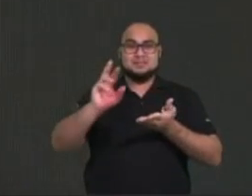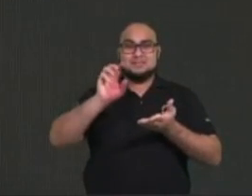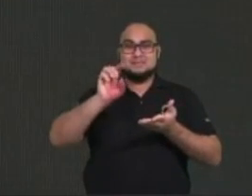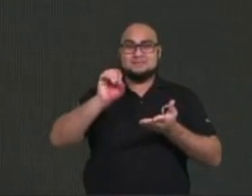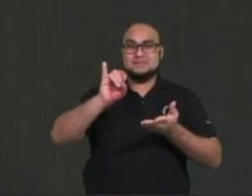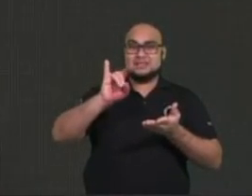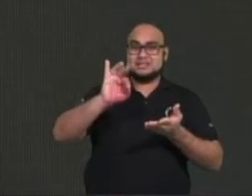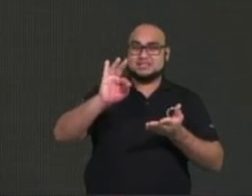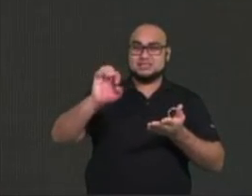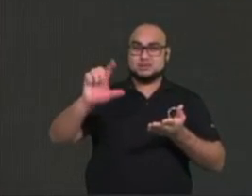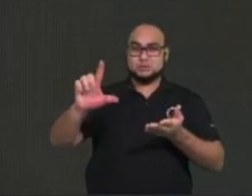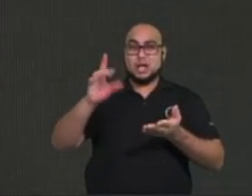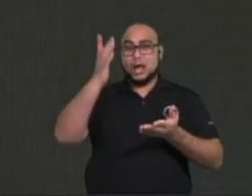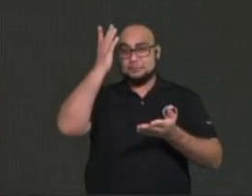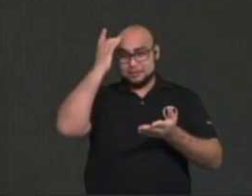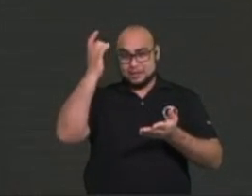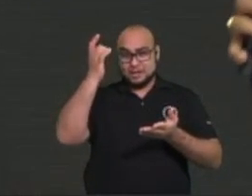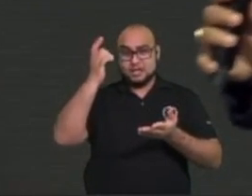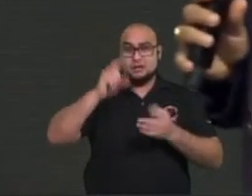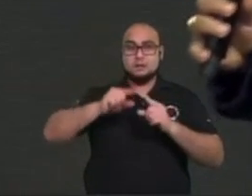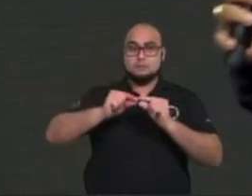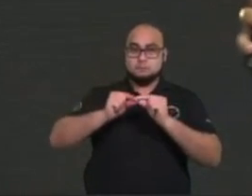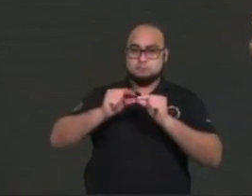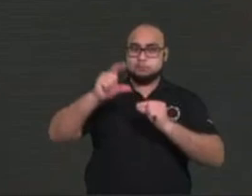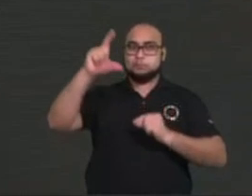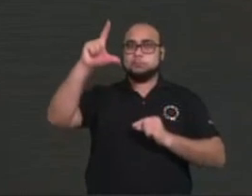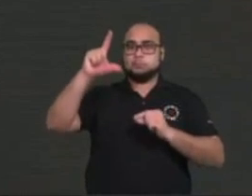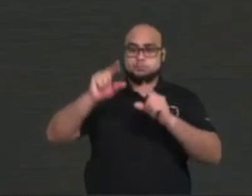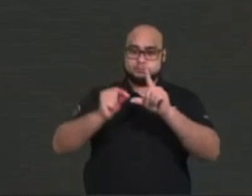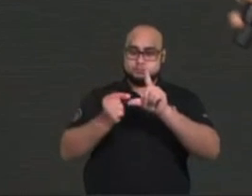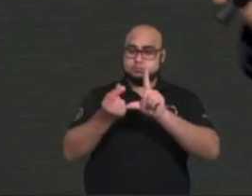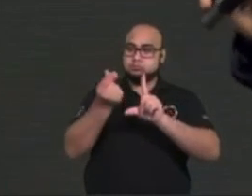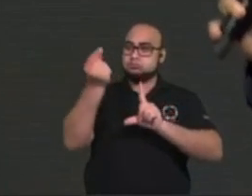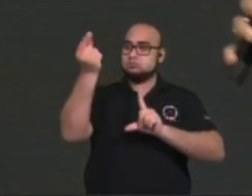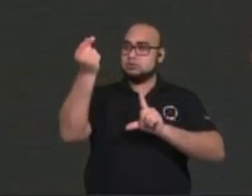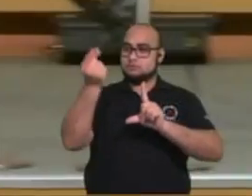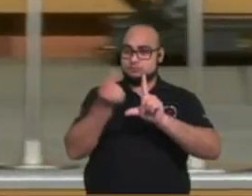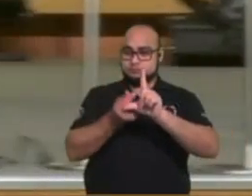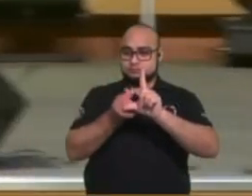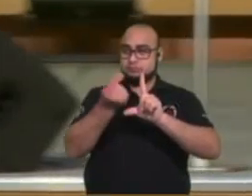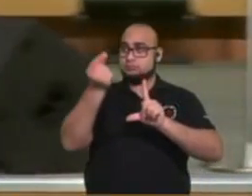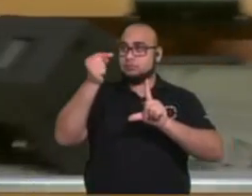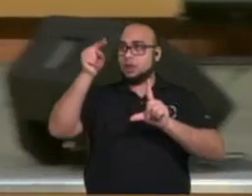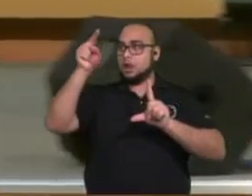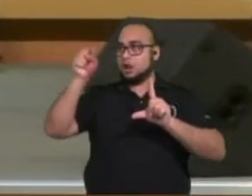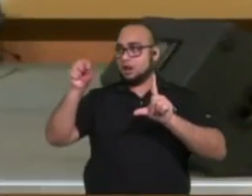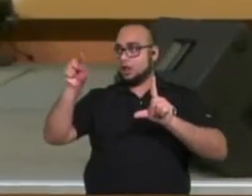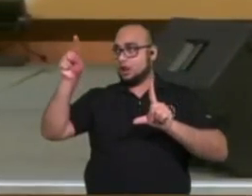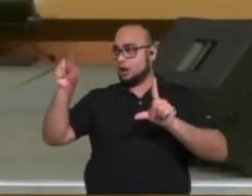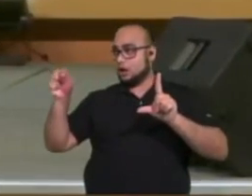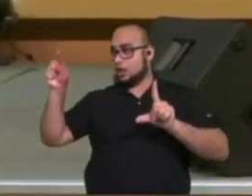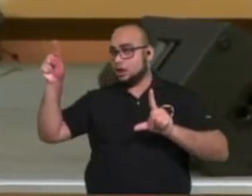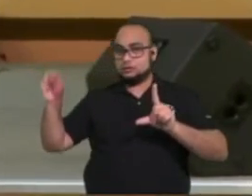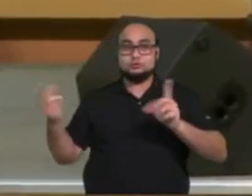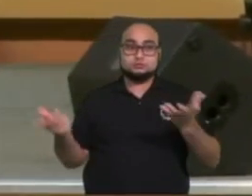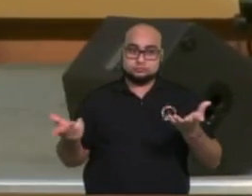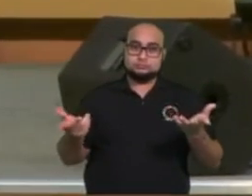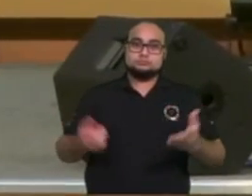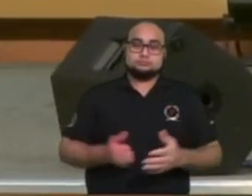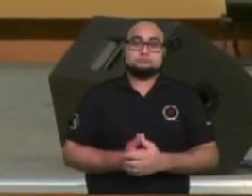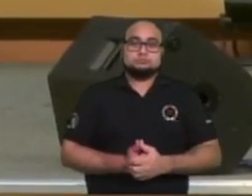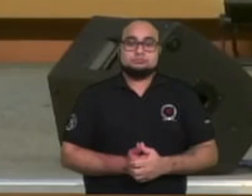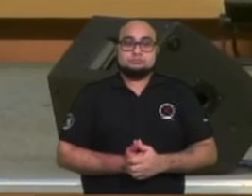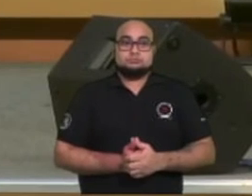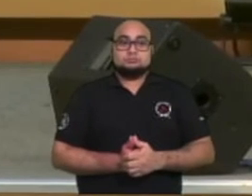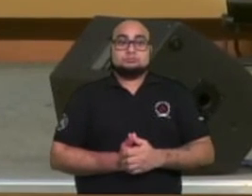amanhã dá amanhã não dá cuidado não quis ouvir não quero nem olhar na cara dele tu não vem agora falar comigo não